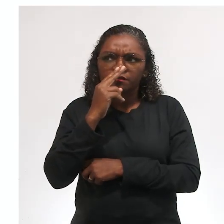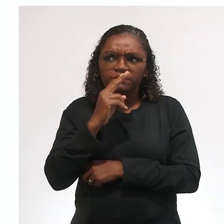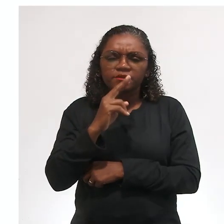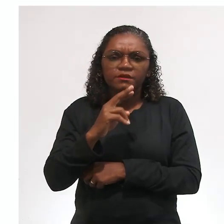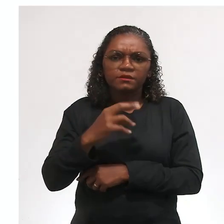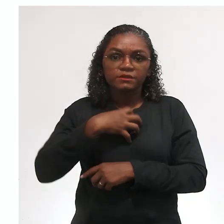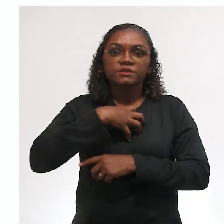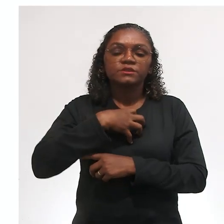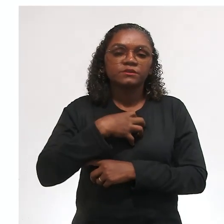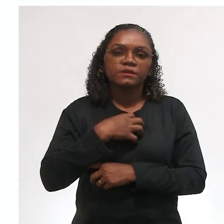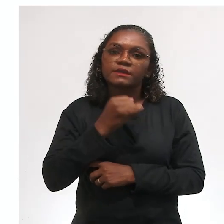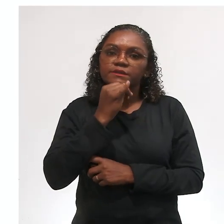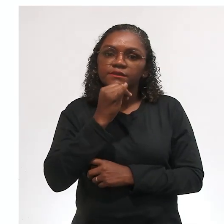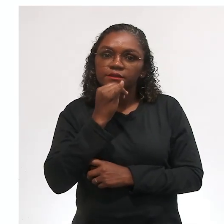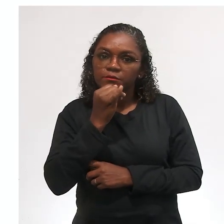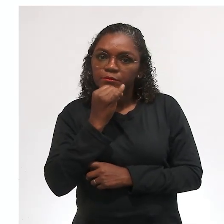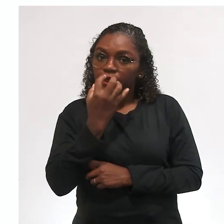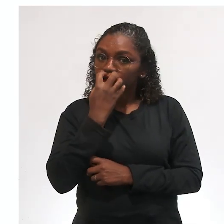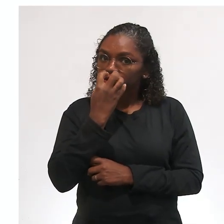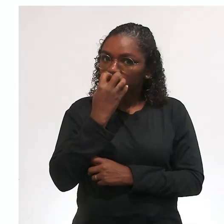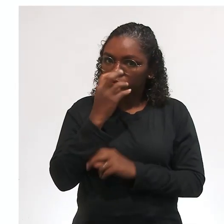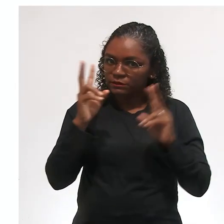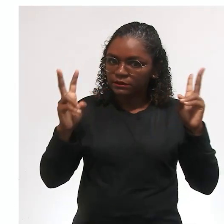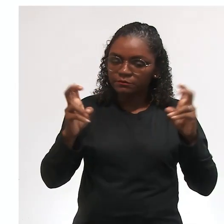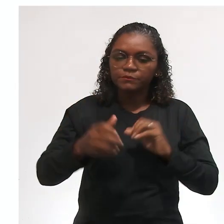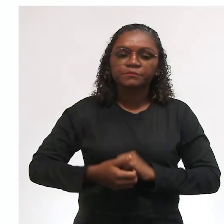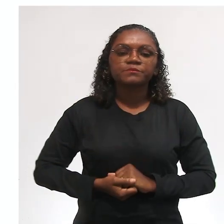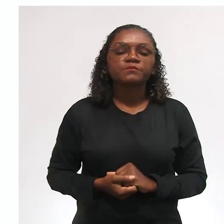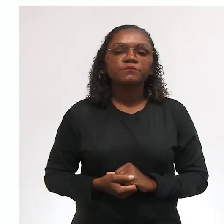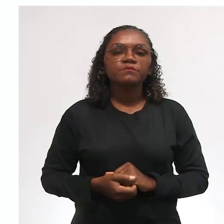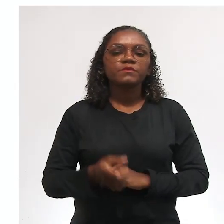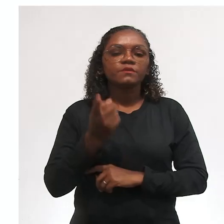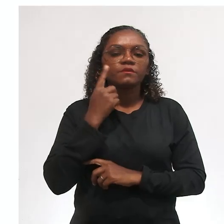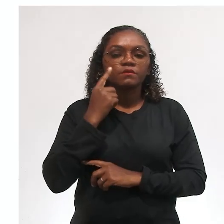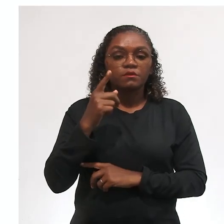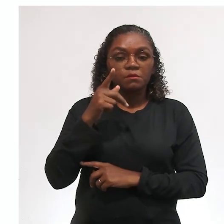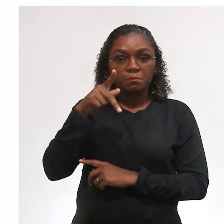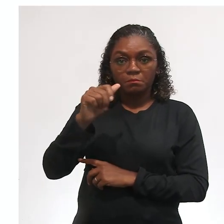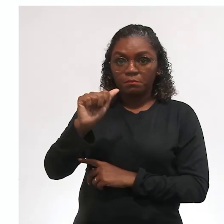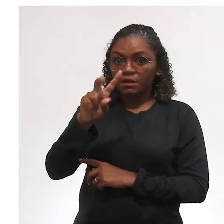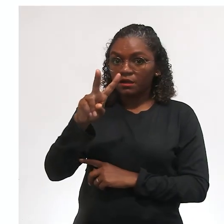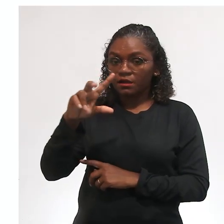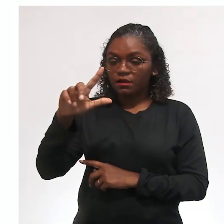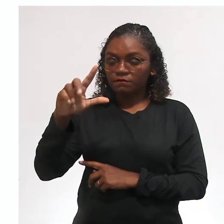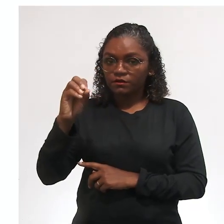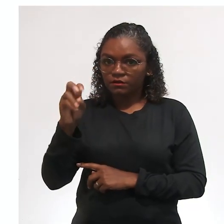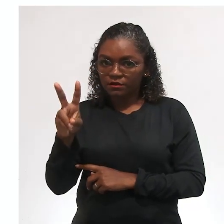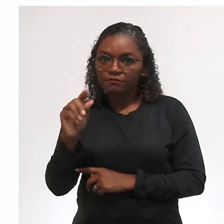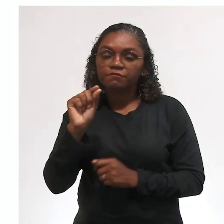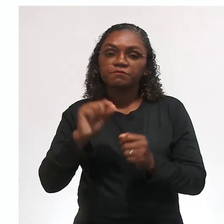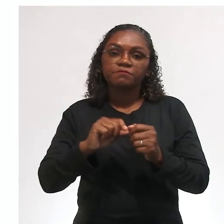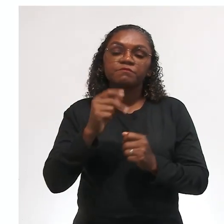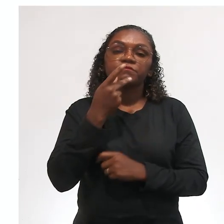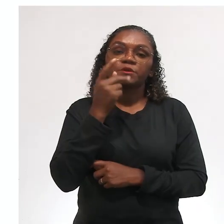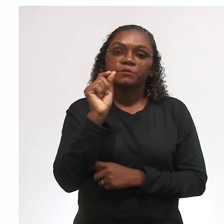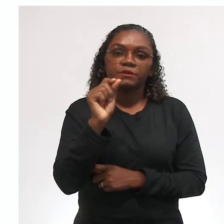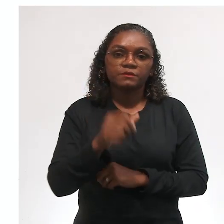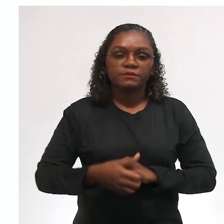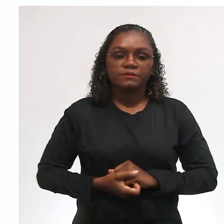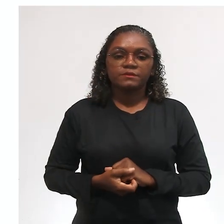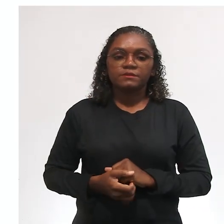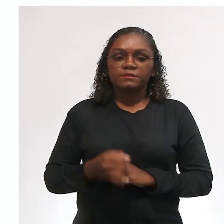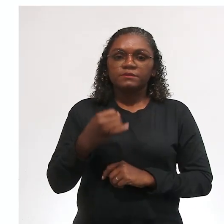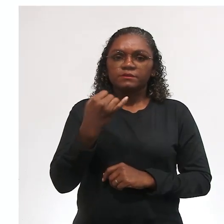é a salivação do cachorro, após ser repetidamente associado a um estímulo que produz essa